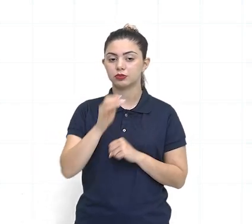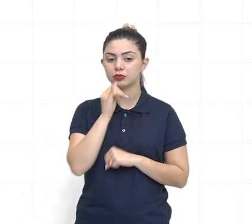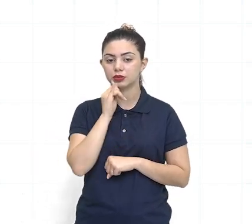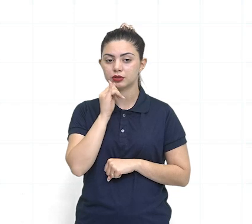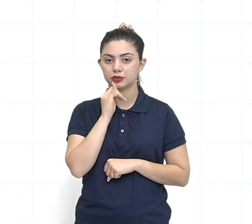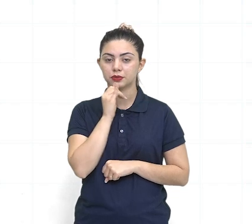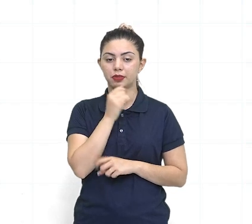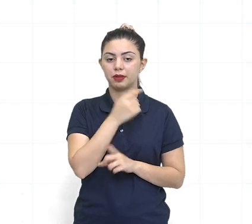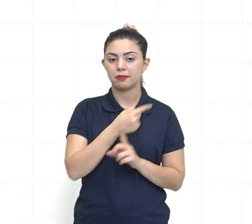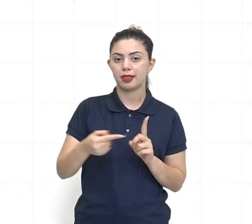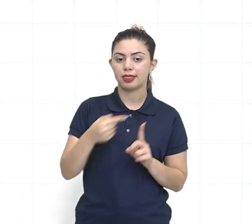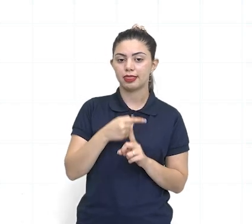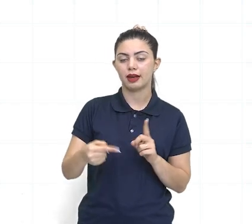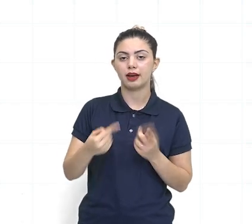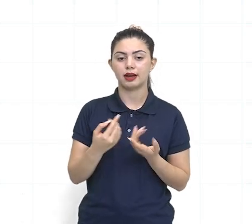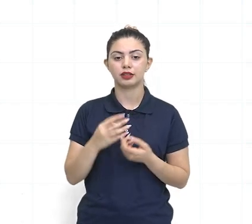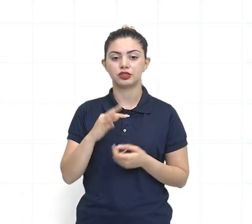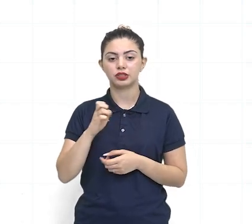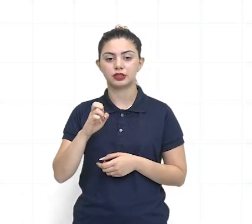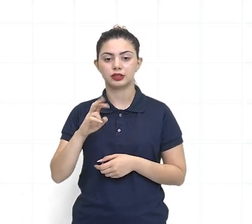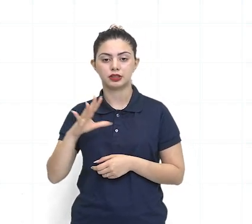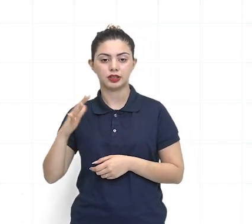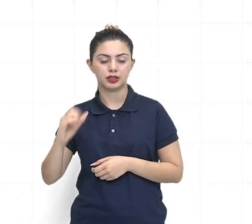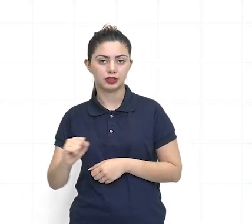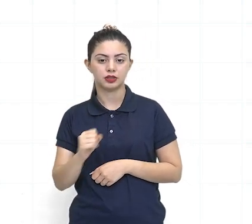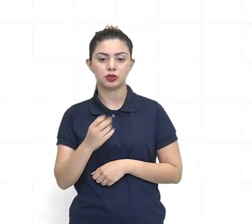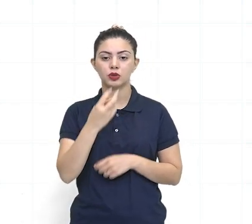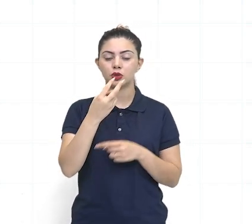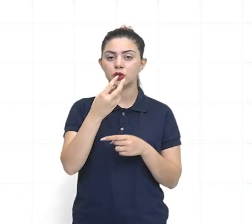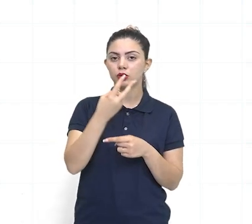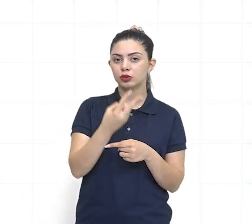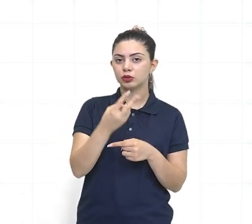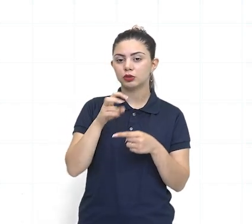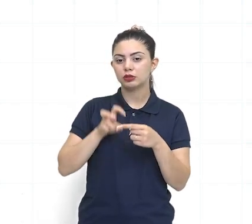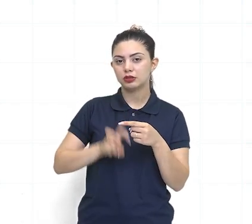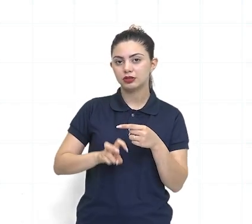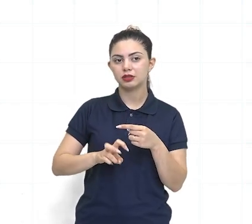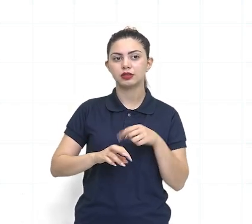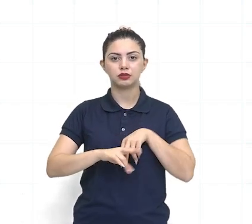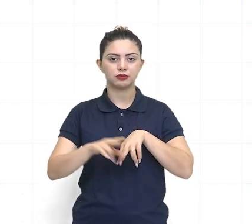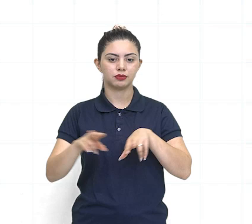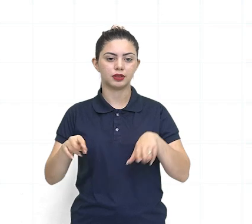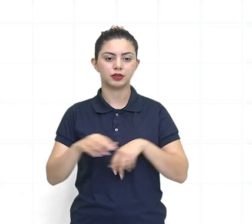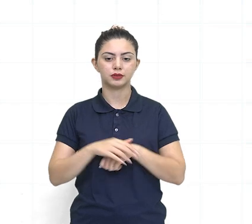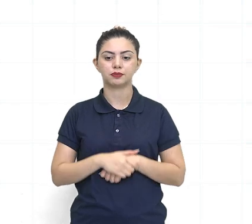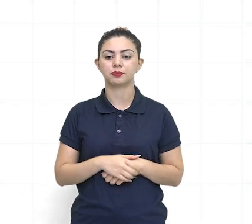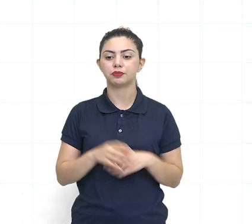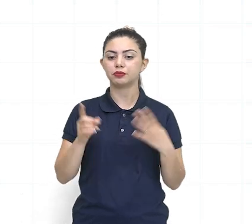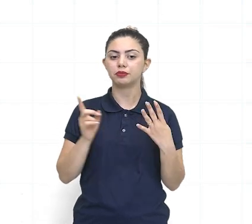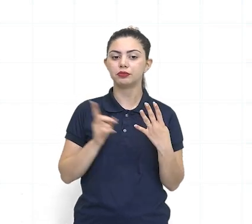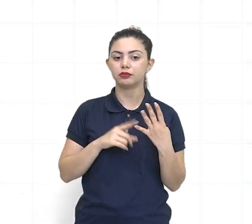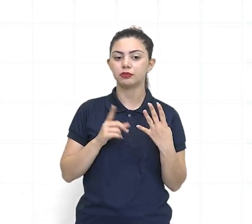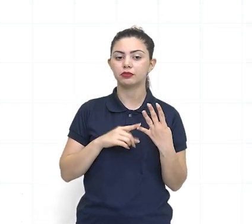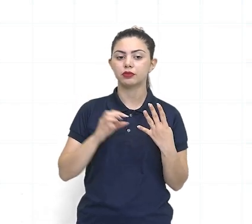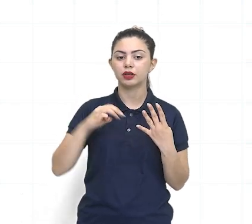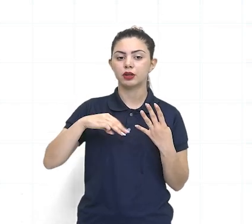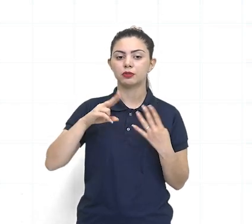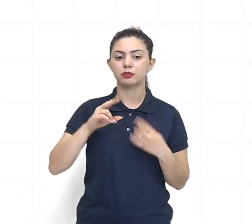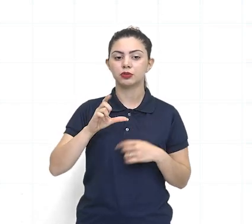Exemplo, meio, terço, 2/5, etc. Temos os